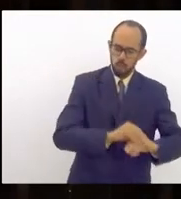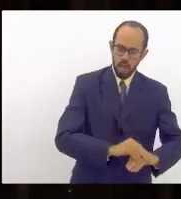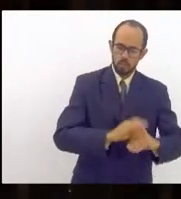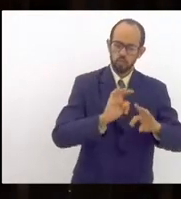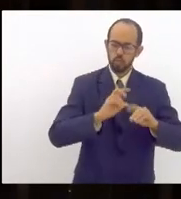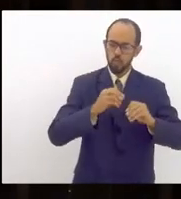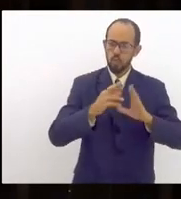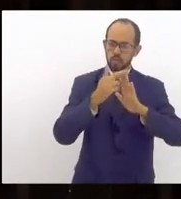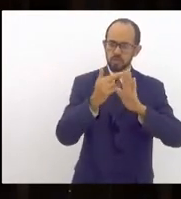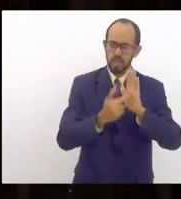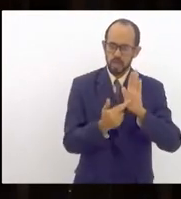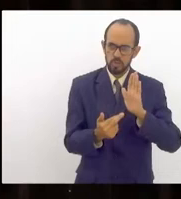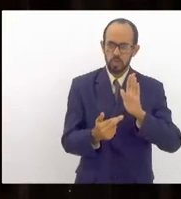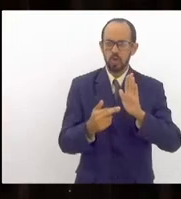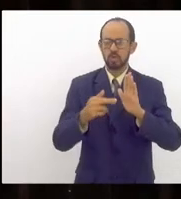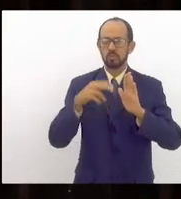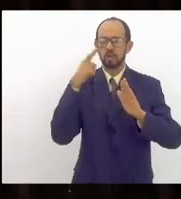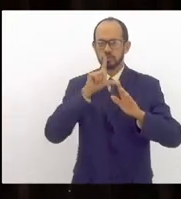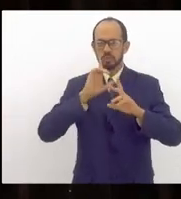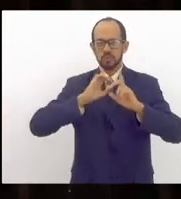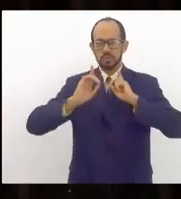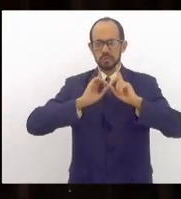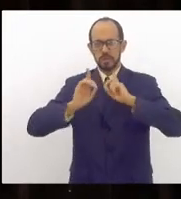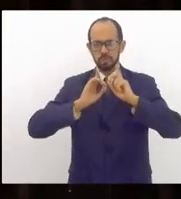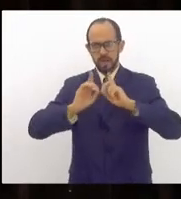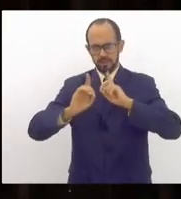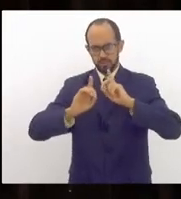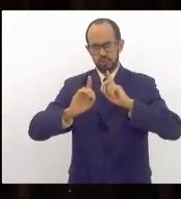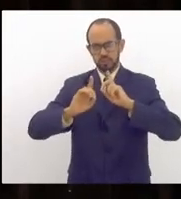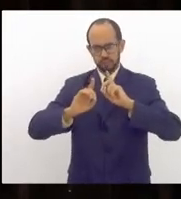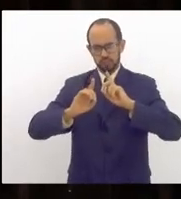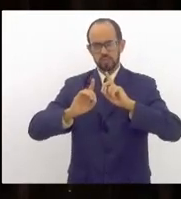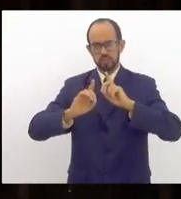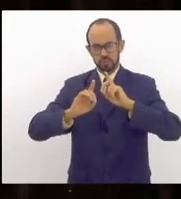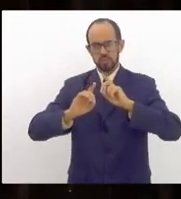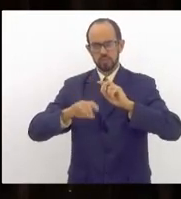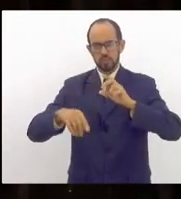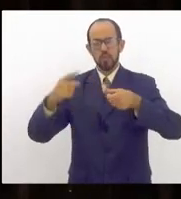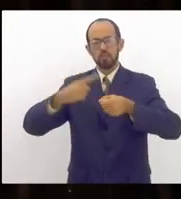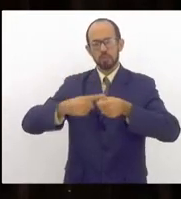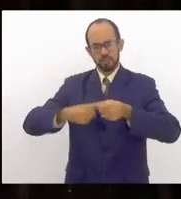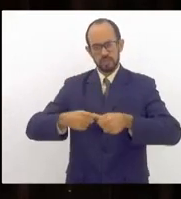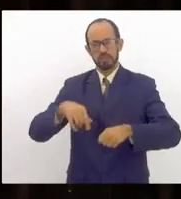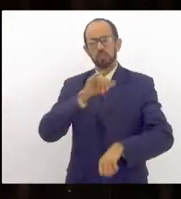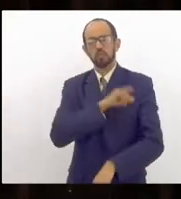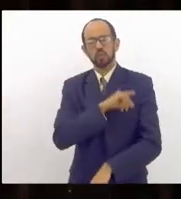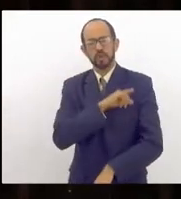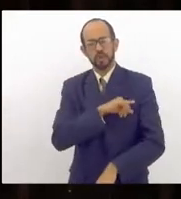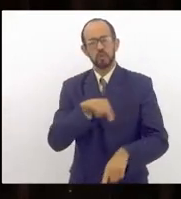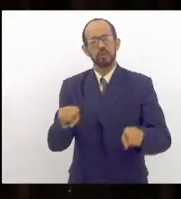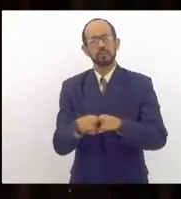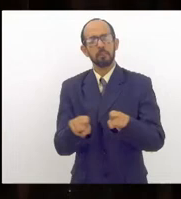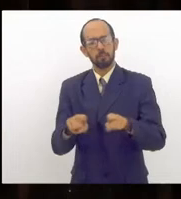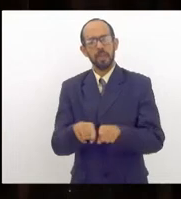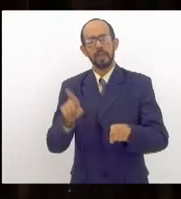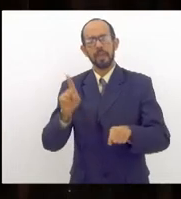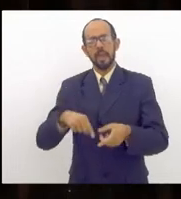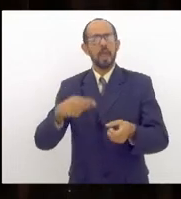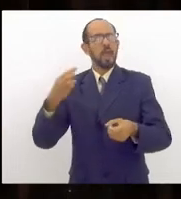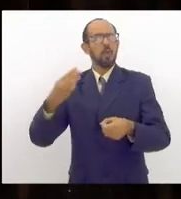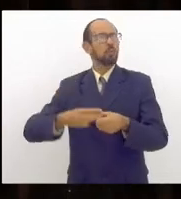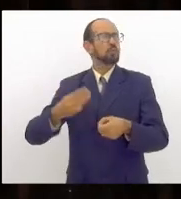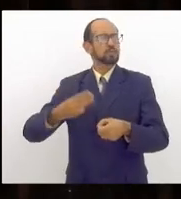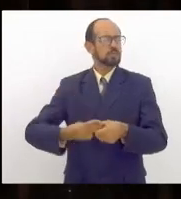câmara municipal para fazer esse debate também lá na no âmbito do município do Rio de Janeiro que é também um dos Municípios onde carrega